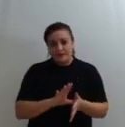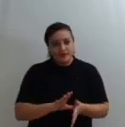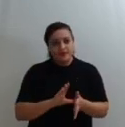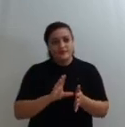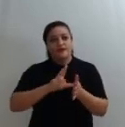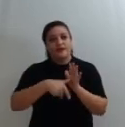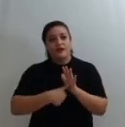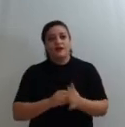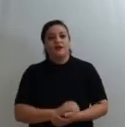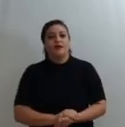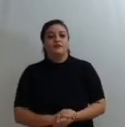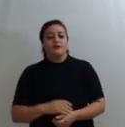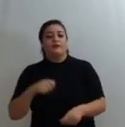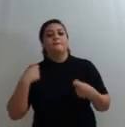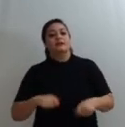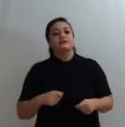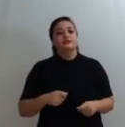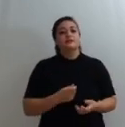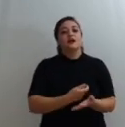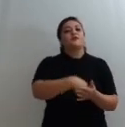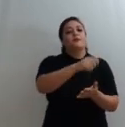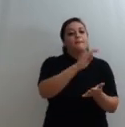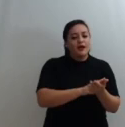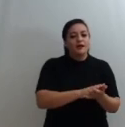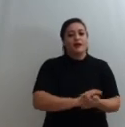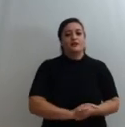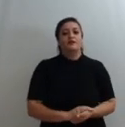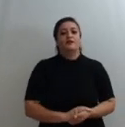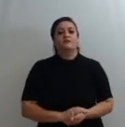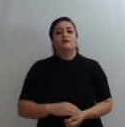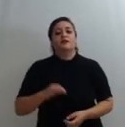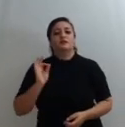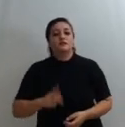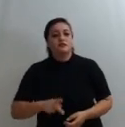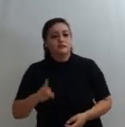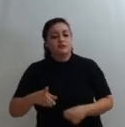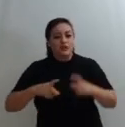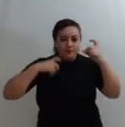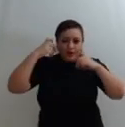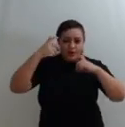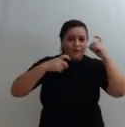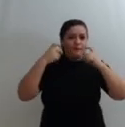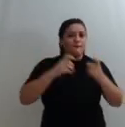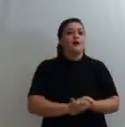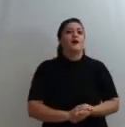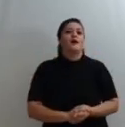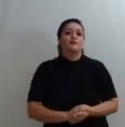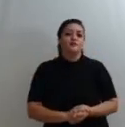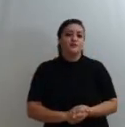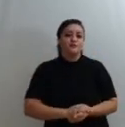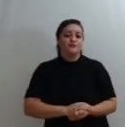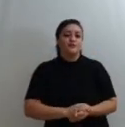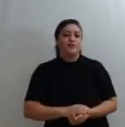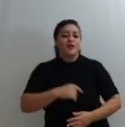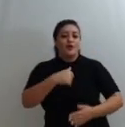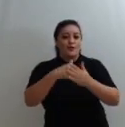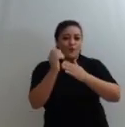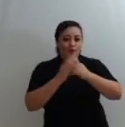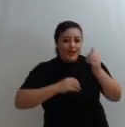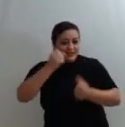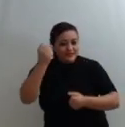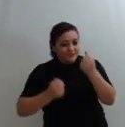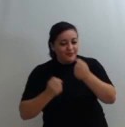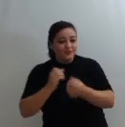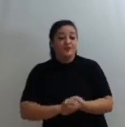Eu estou sempre, como tenho feito, preocupado com esses transportadores de alta quantidade.